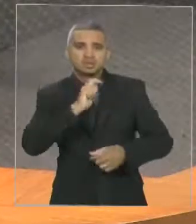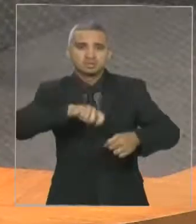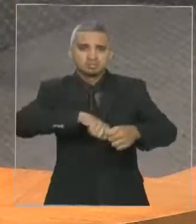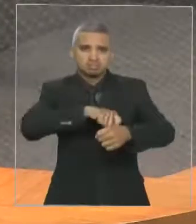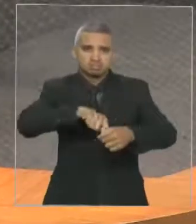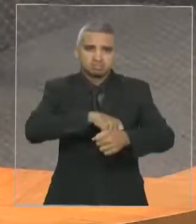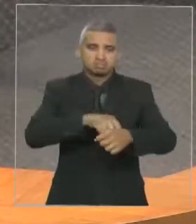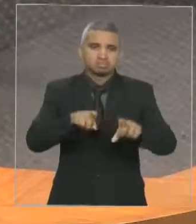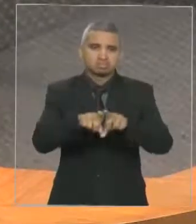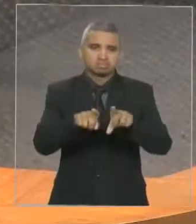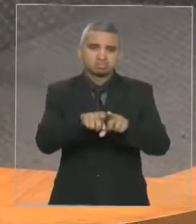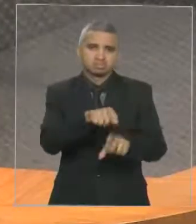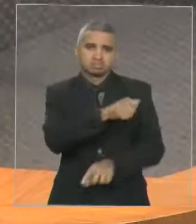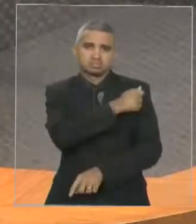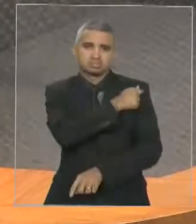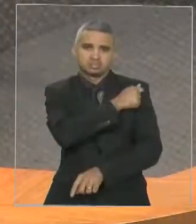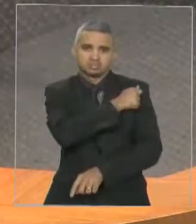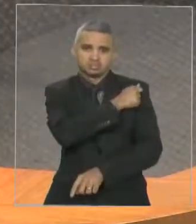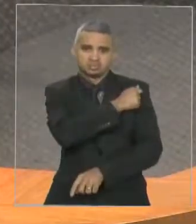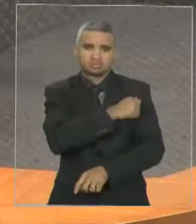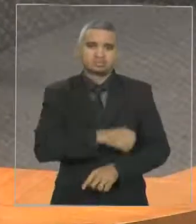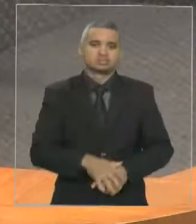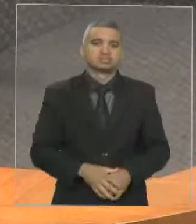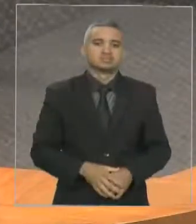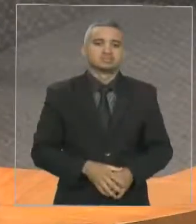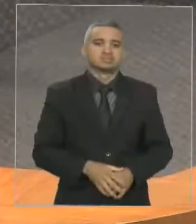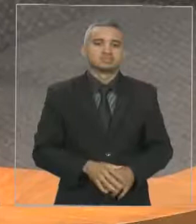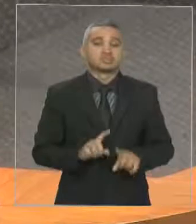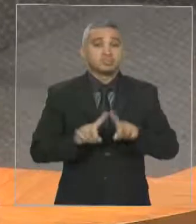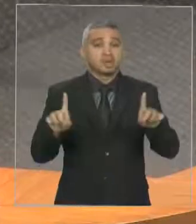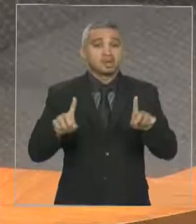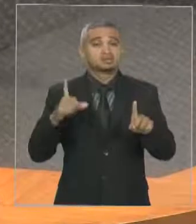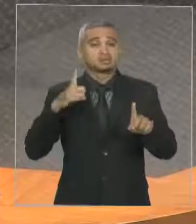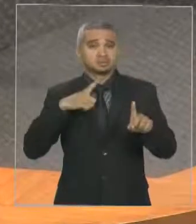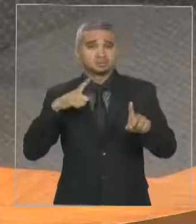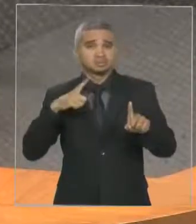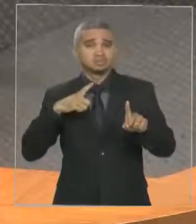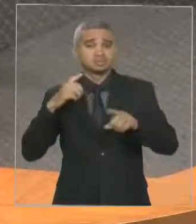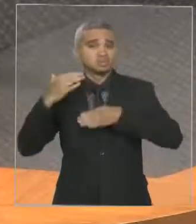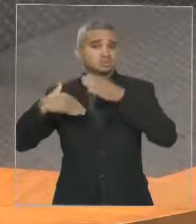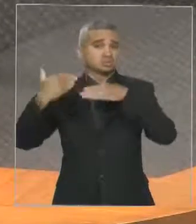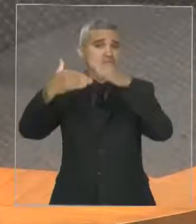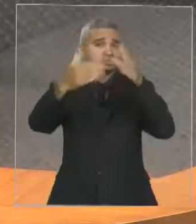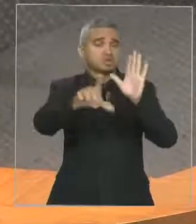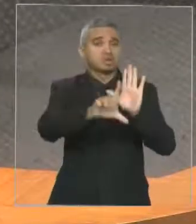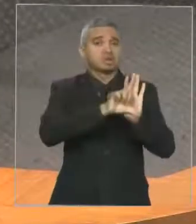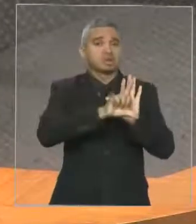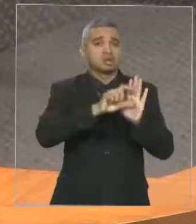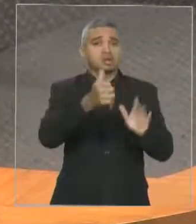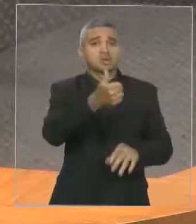destacar também que houve um avanço da Lei